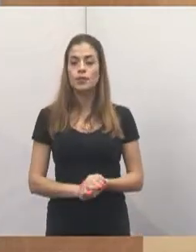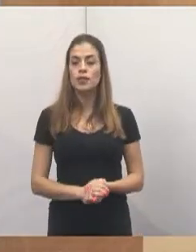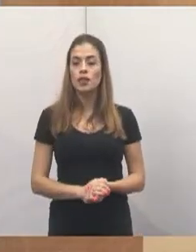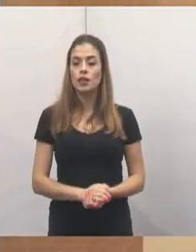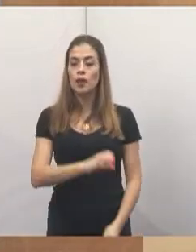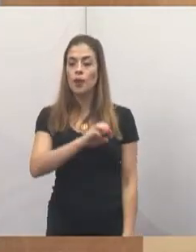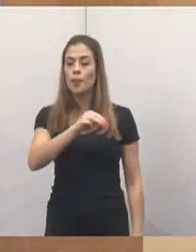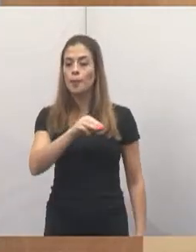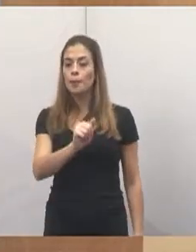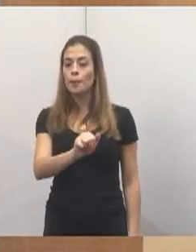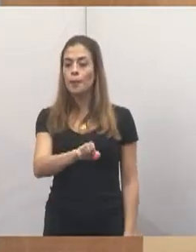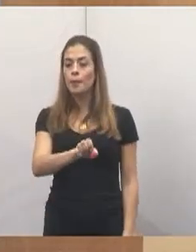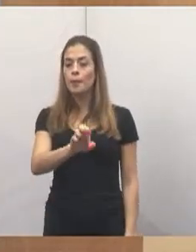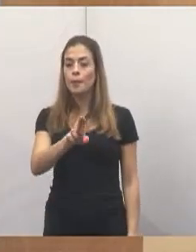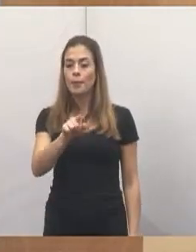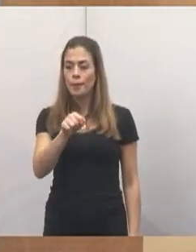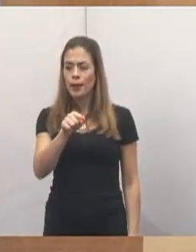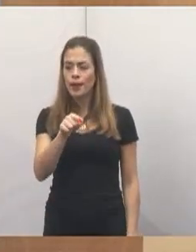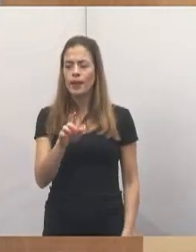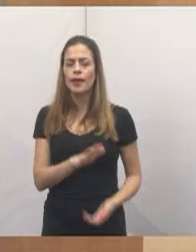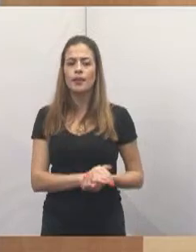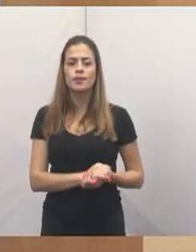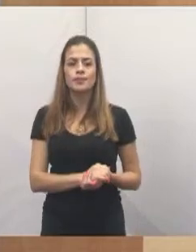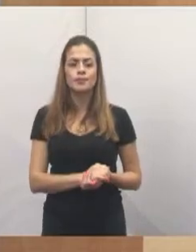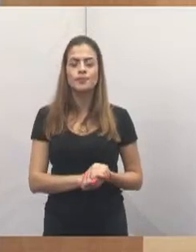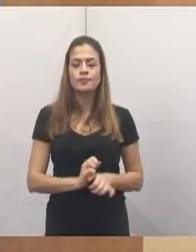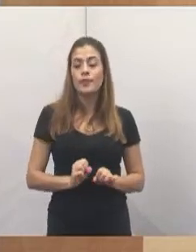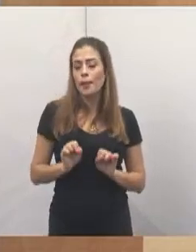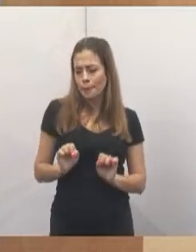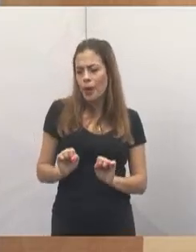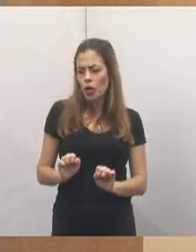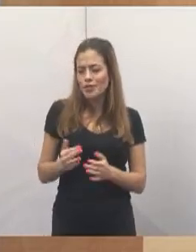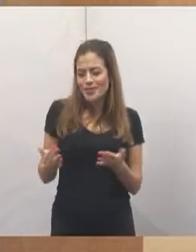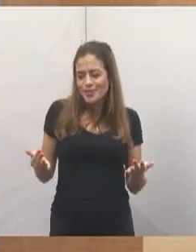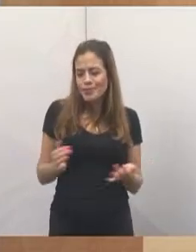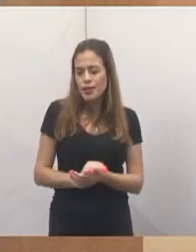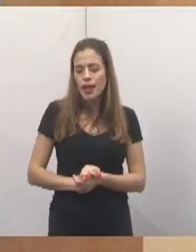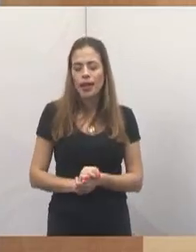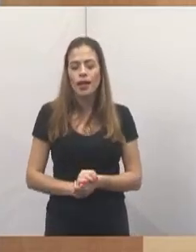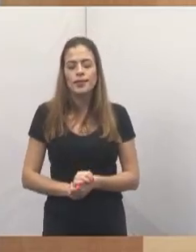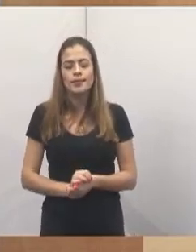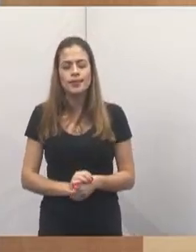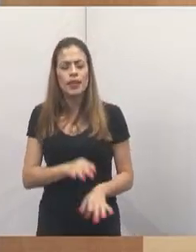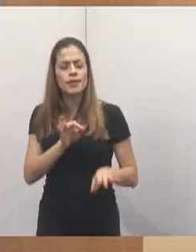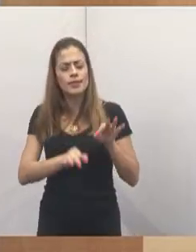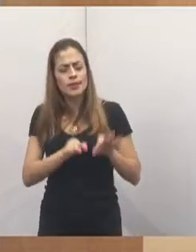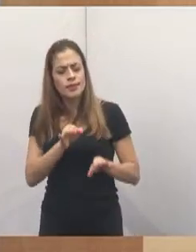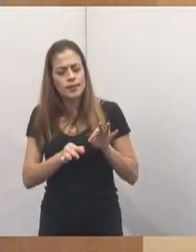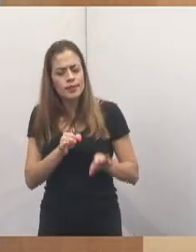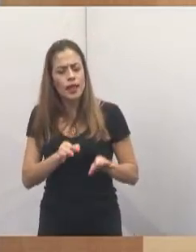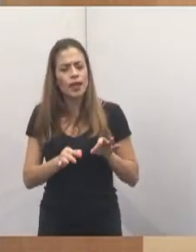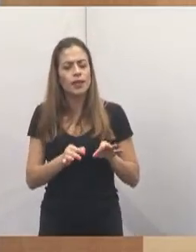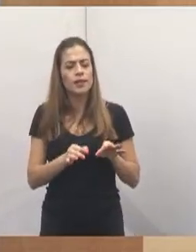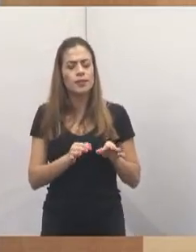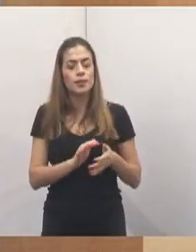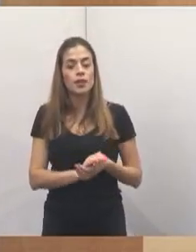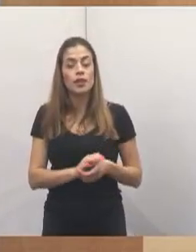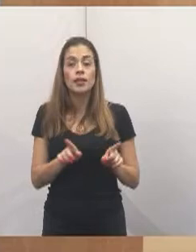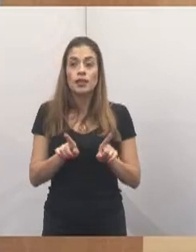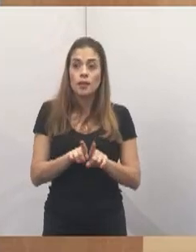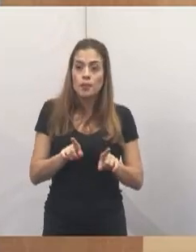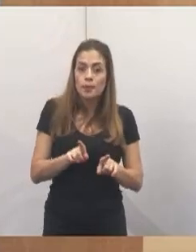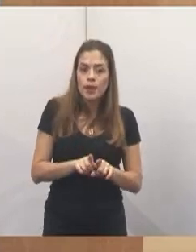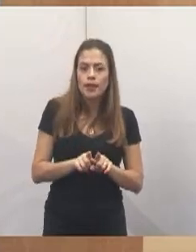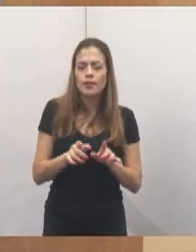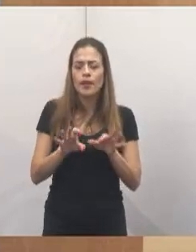chamar, que quando está atuando nos tribunais, quando está defendendo a liberdade, também está